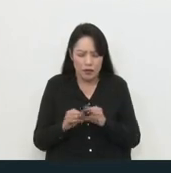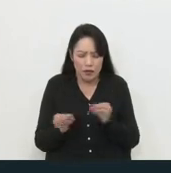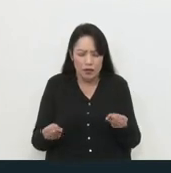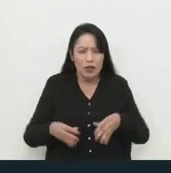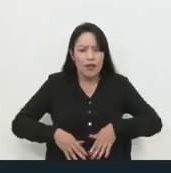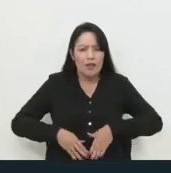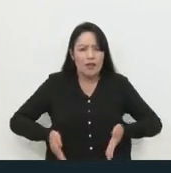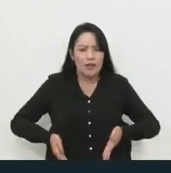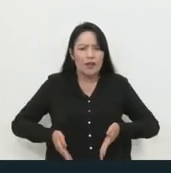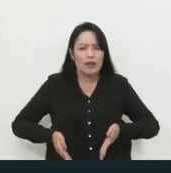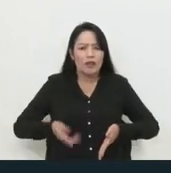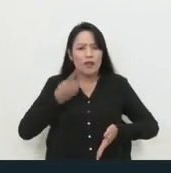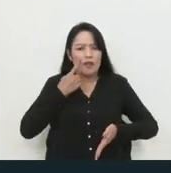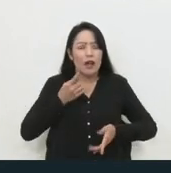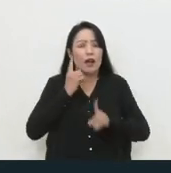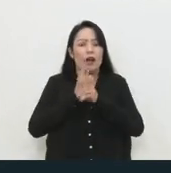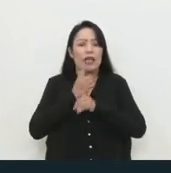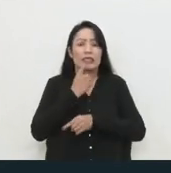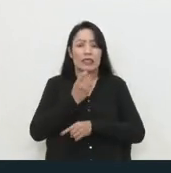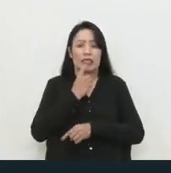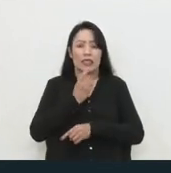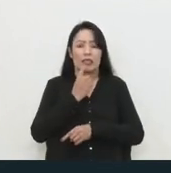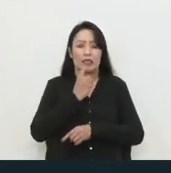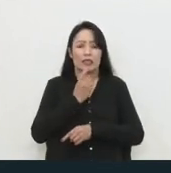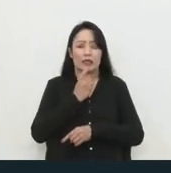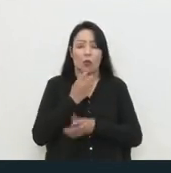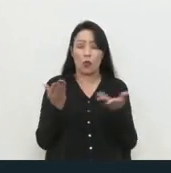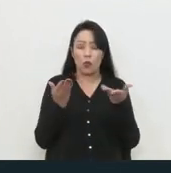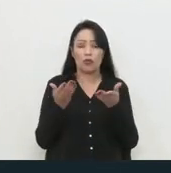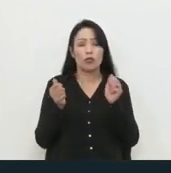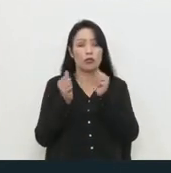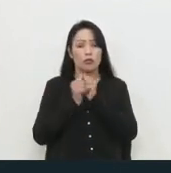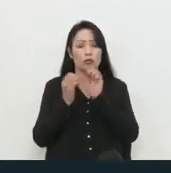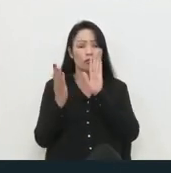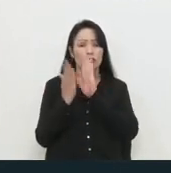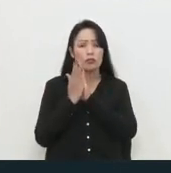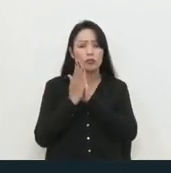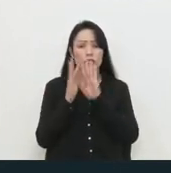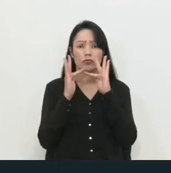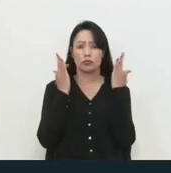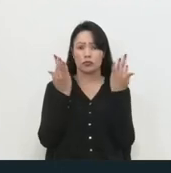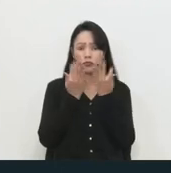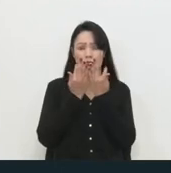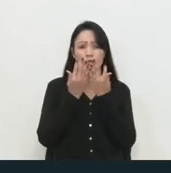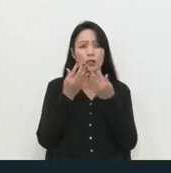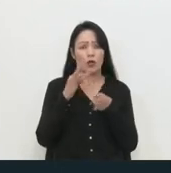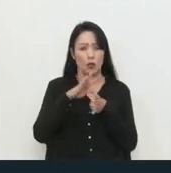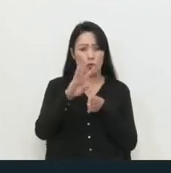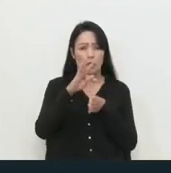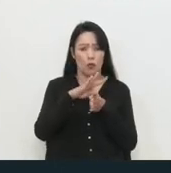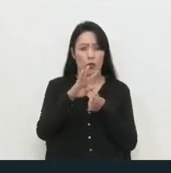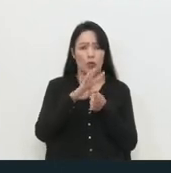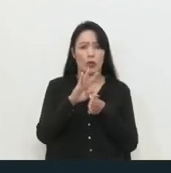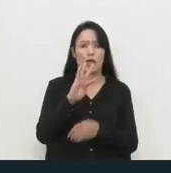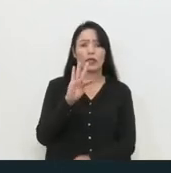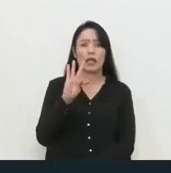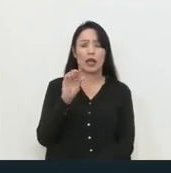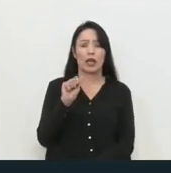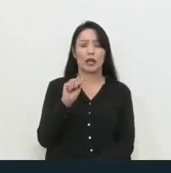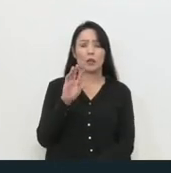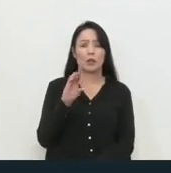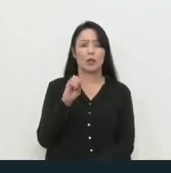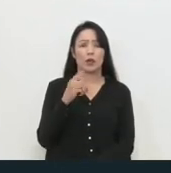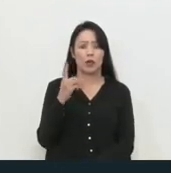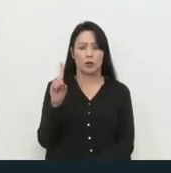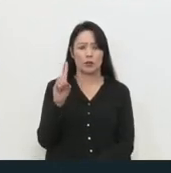eu estive com a família que no Conselho Tutelar do Taboão enfim estou